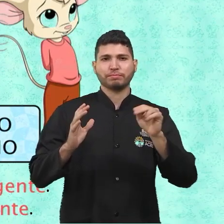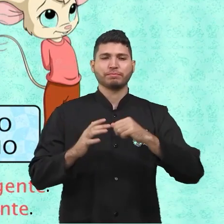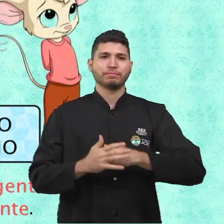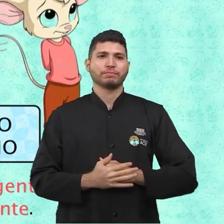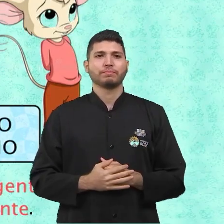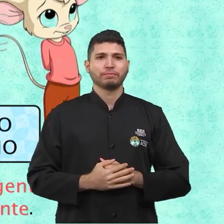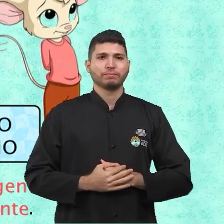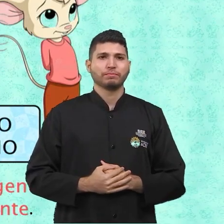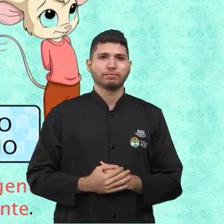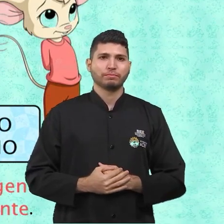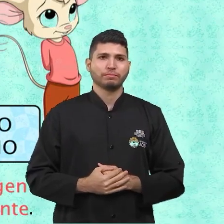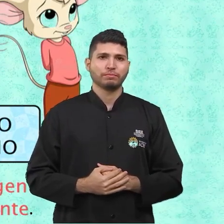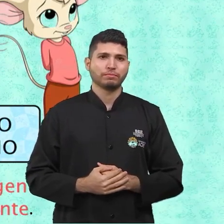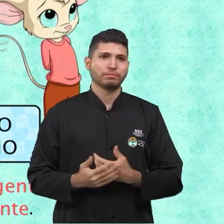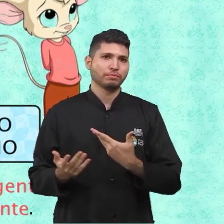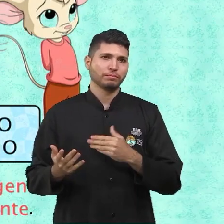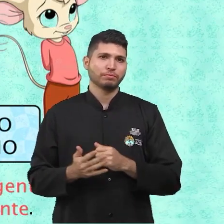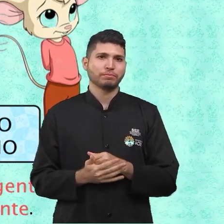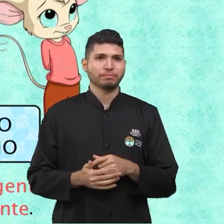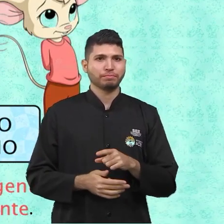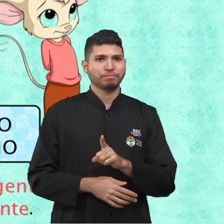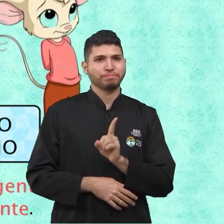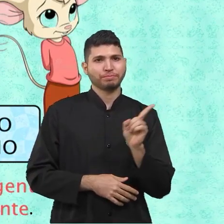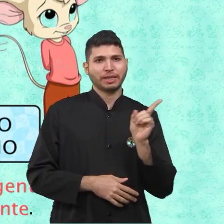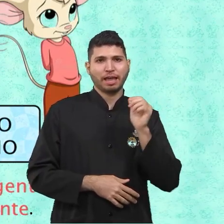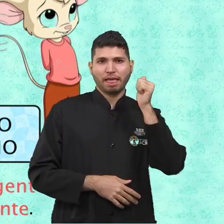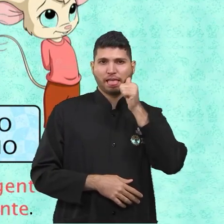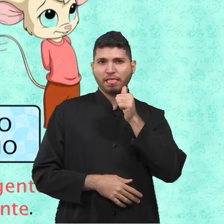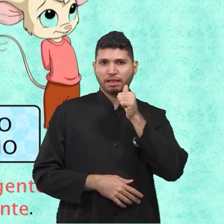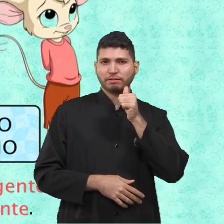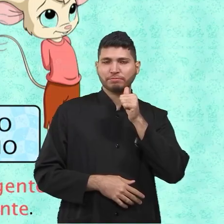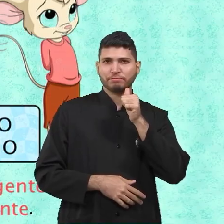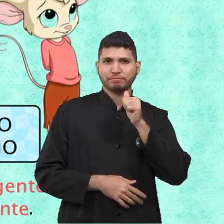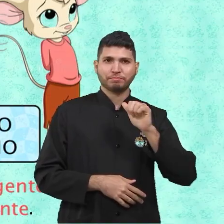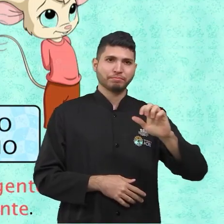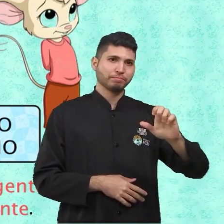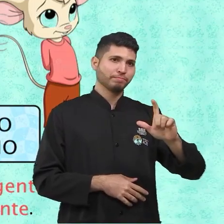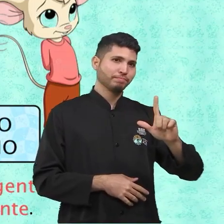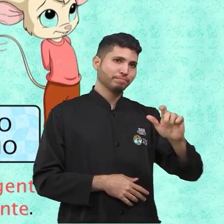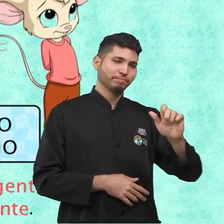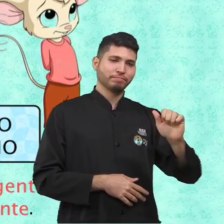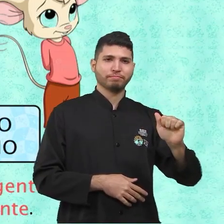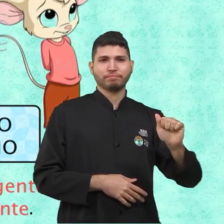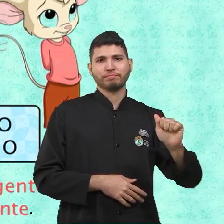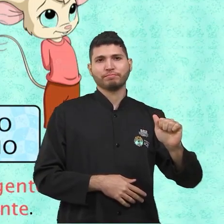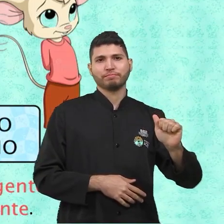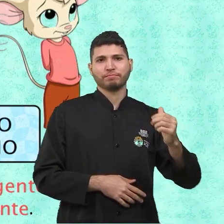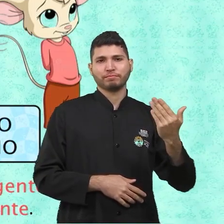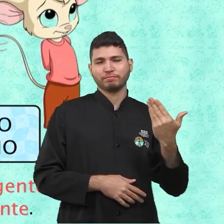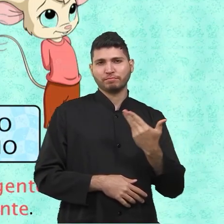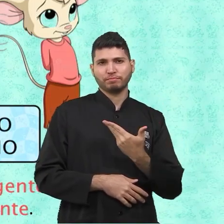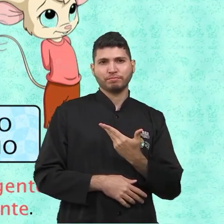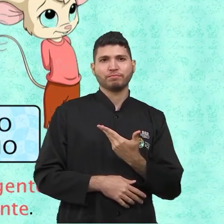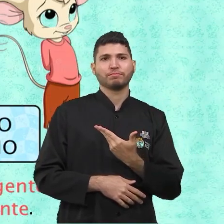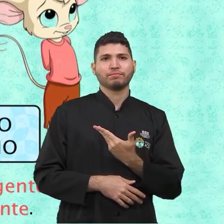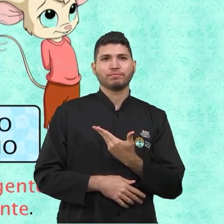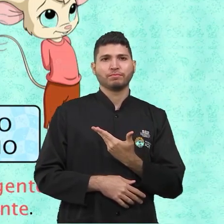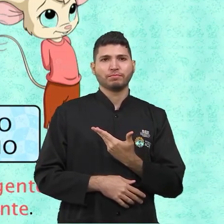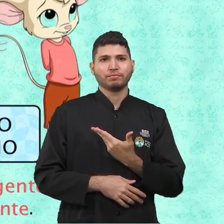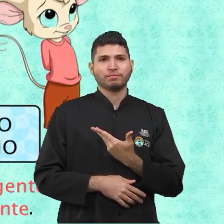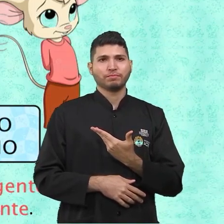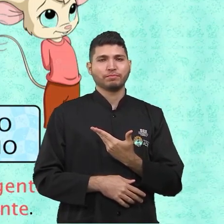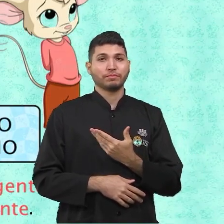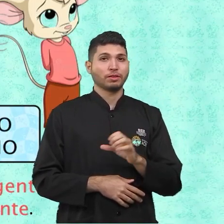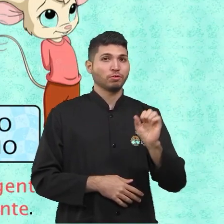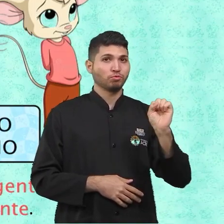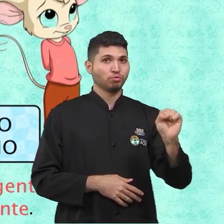exemplo, quem é que é rápida? Ele é ela. Ela, né, no caso aqui, é o sujeito,